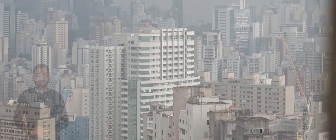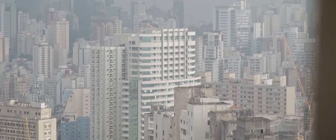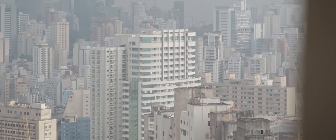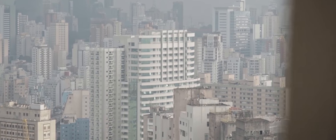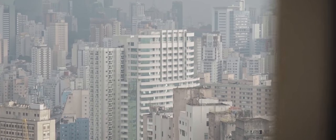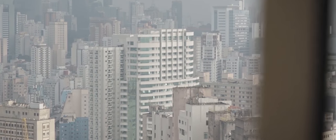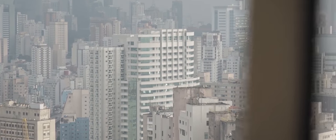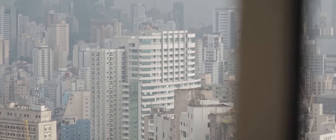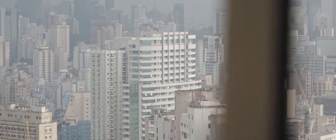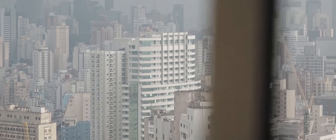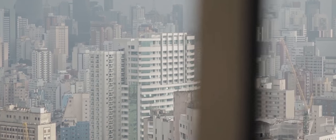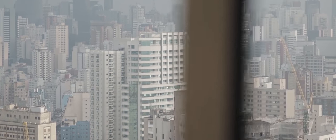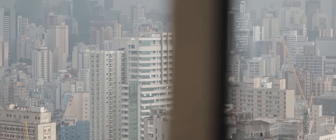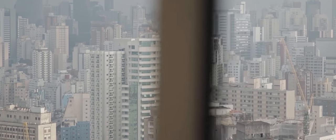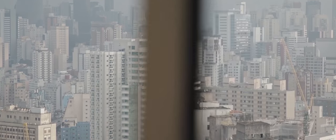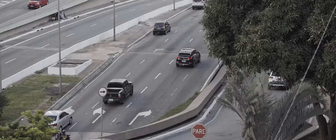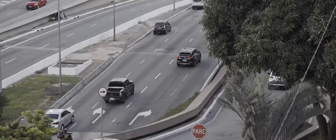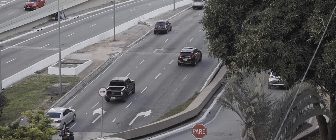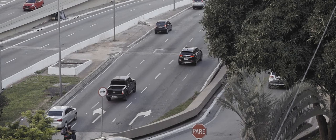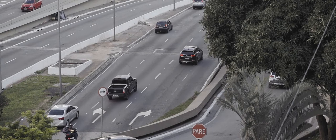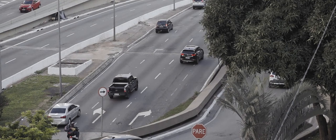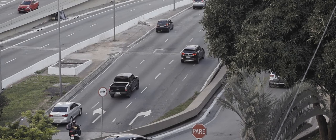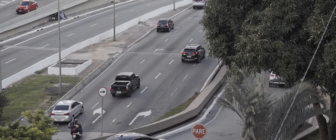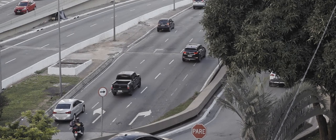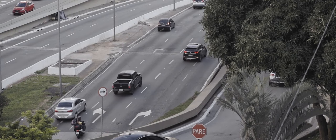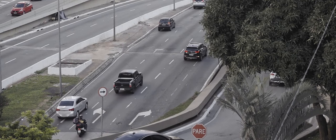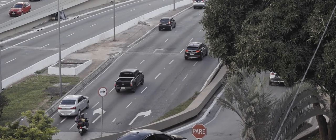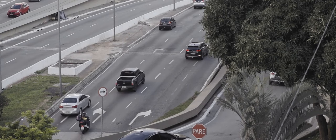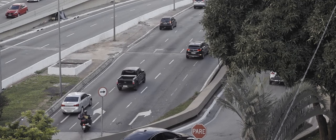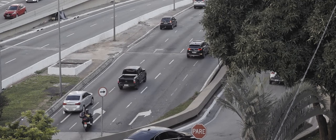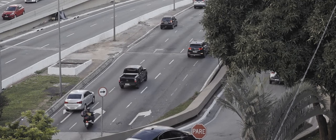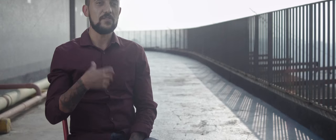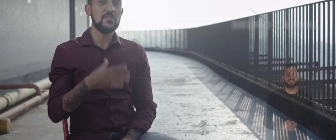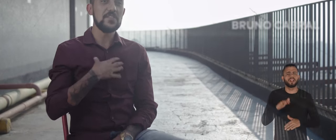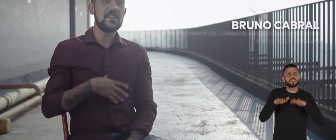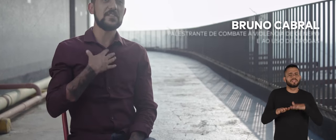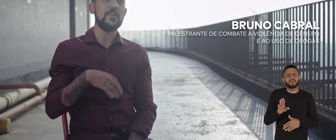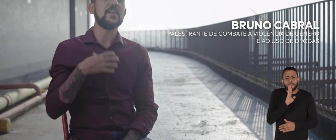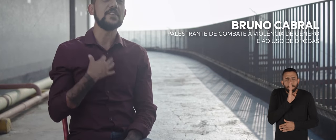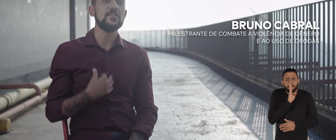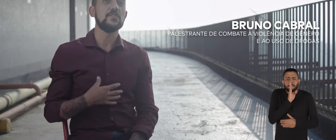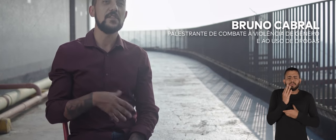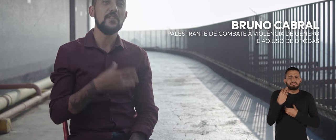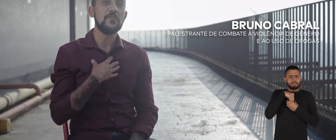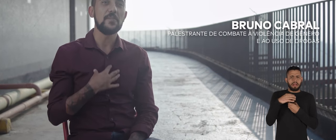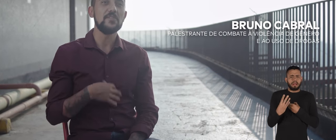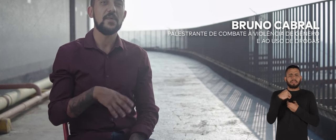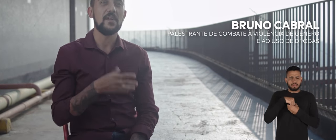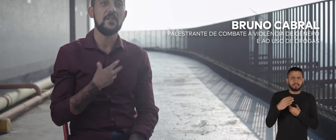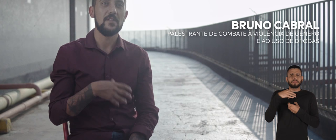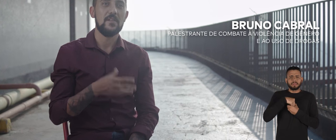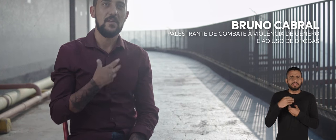Bruno Cabral palestrante de combate à violência de gênero e ao uso de drogas todo o silêncio que você vai guardando dentro de você vai